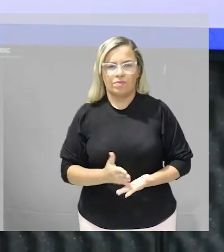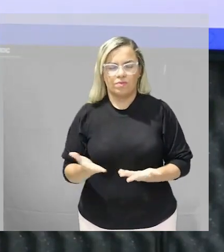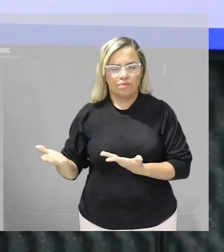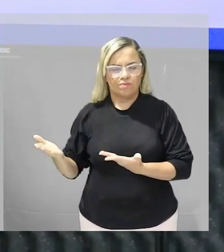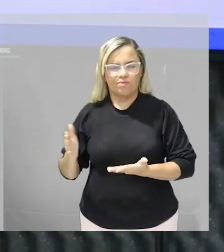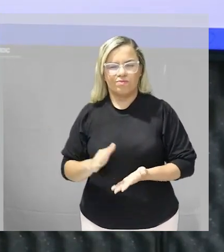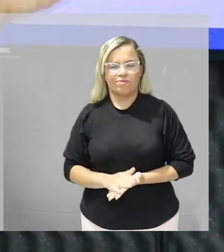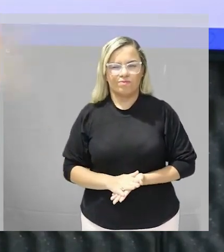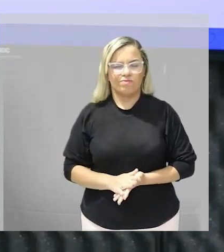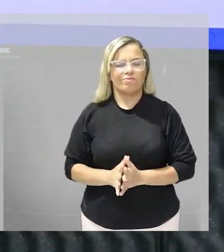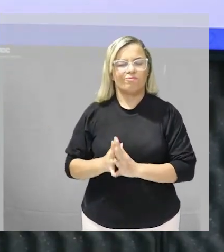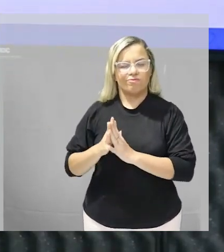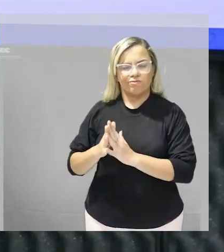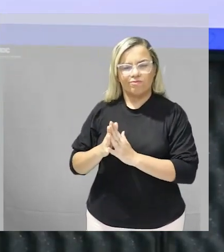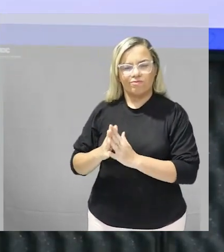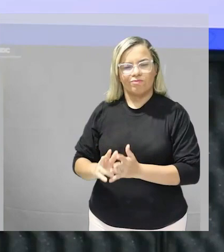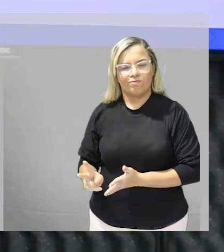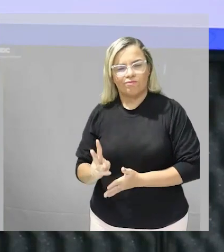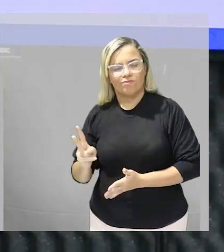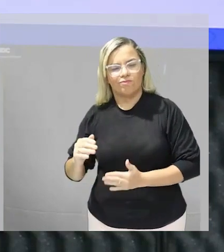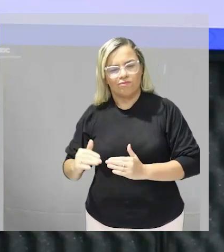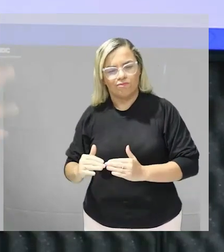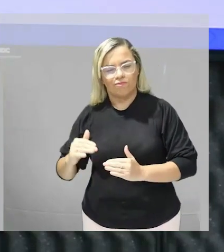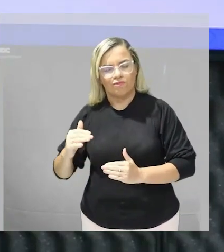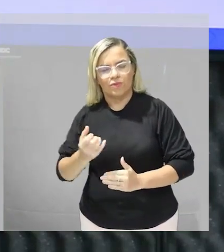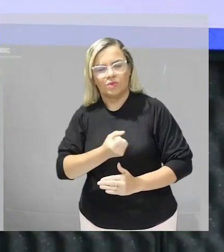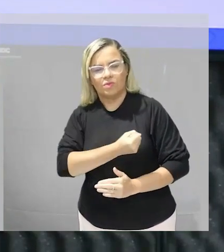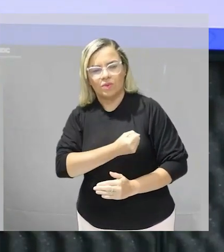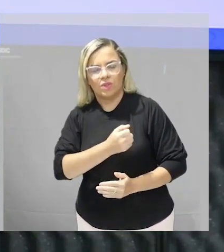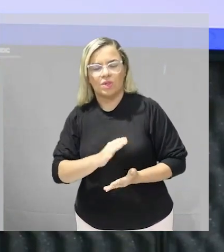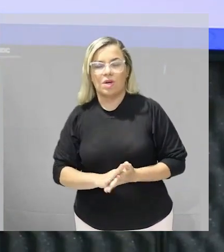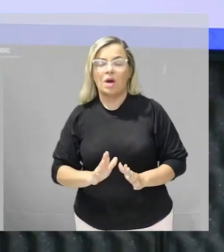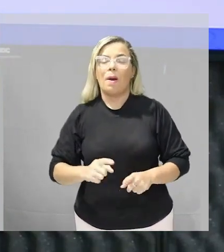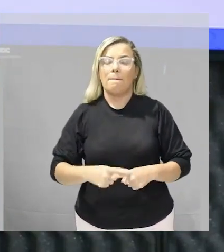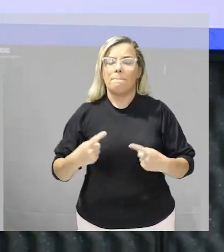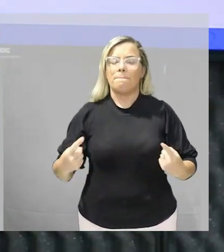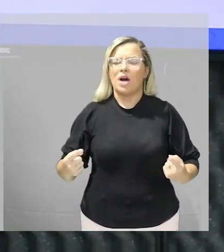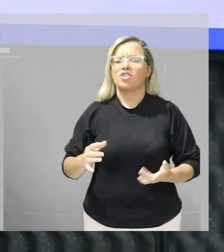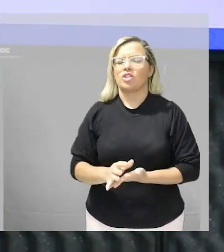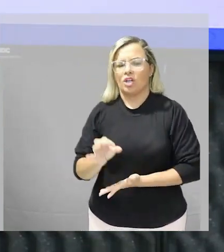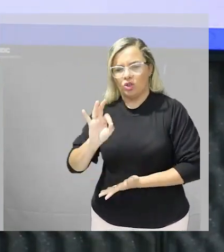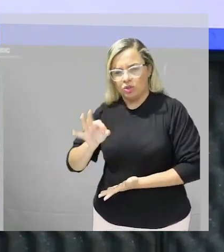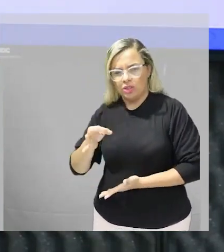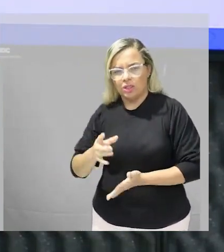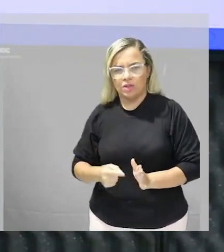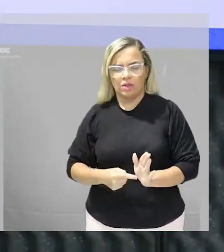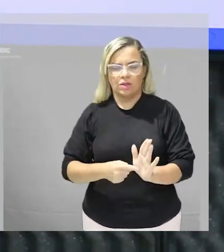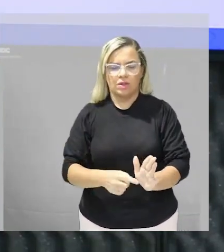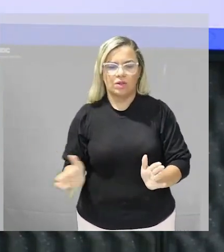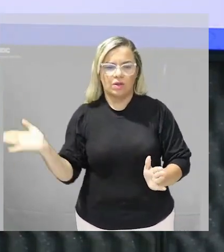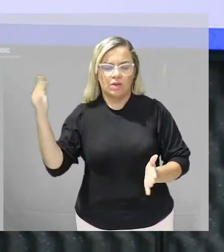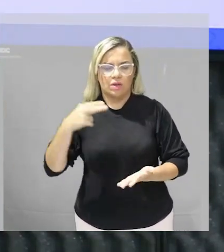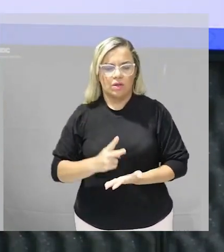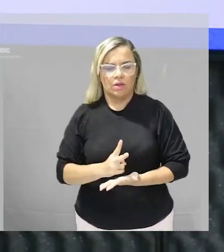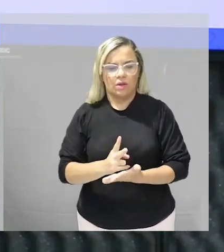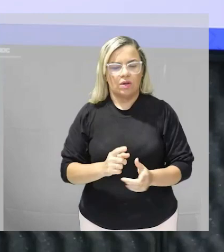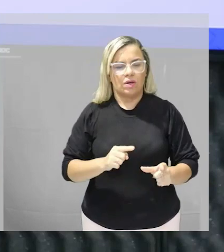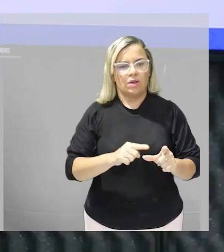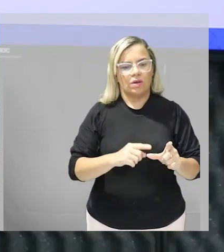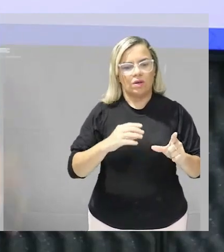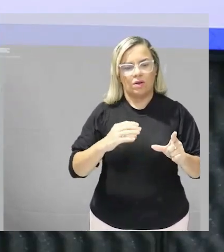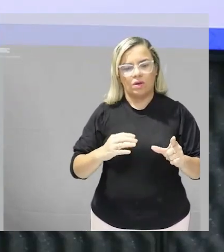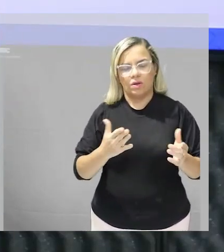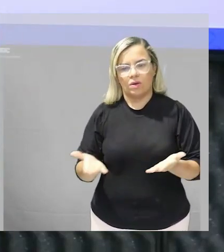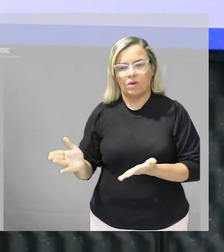aquela aquele valor a mais que eu não sei da onde saiu mas a gente já corrigiu Então tá tudo certo continuando Aí nós já temos o nosso gabarito que a letra C